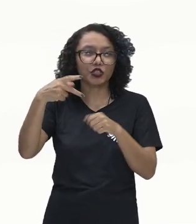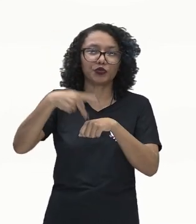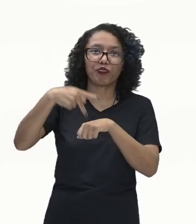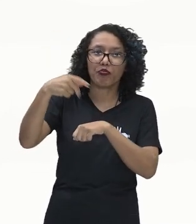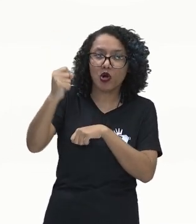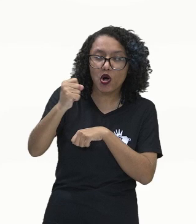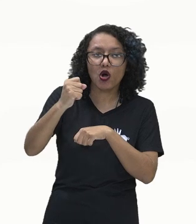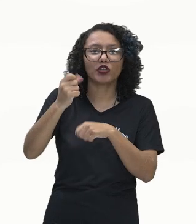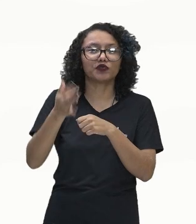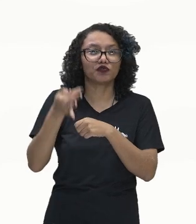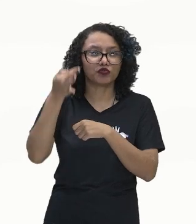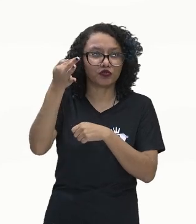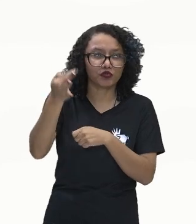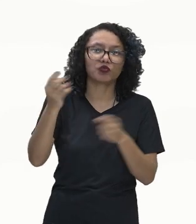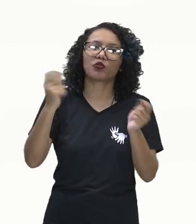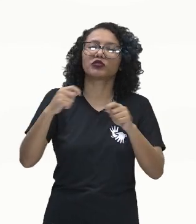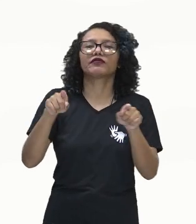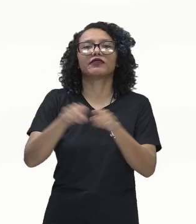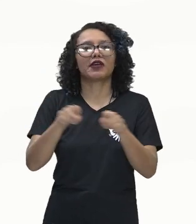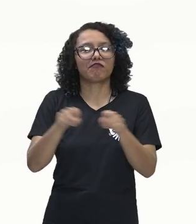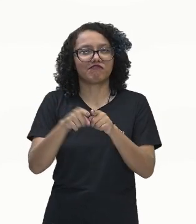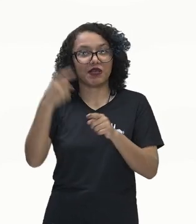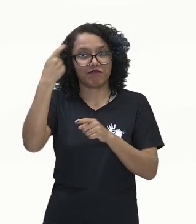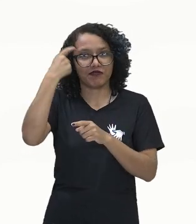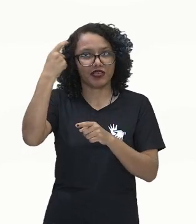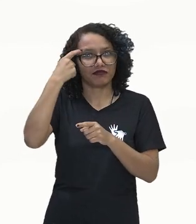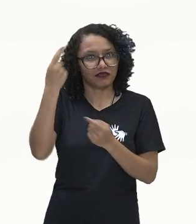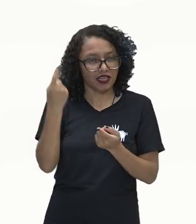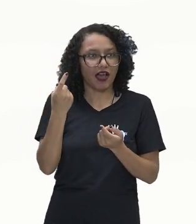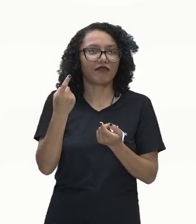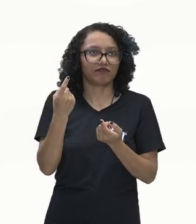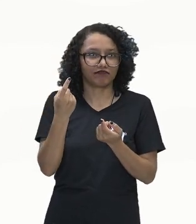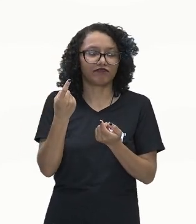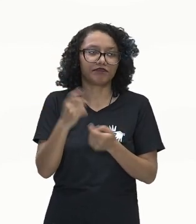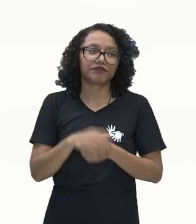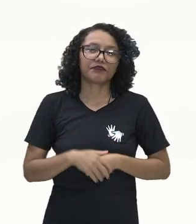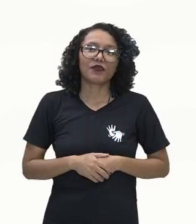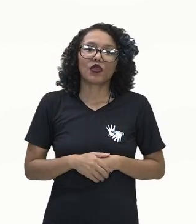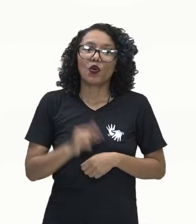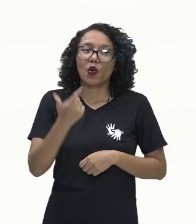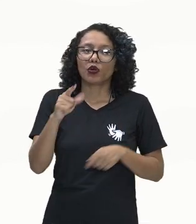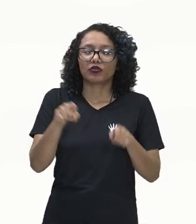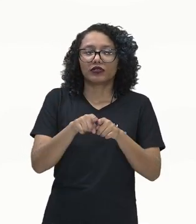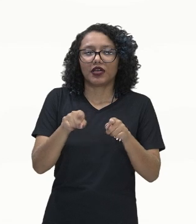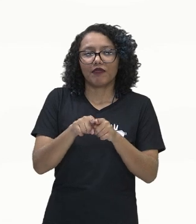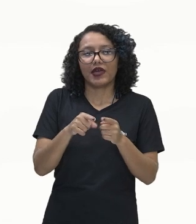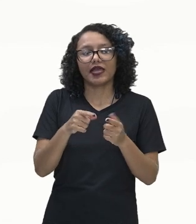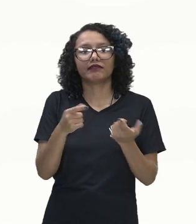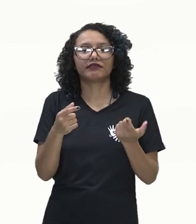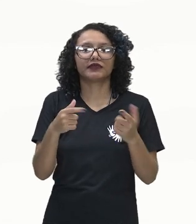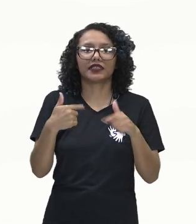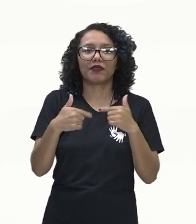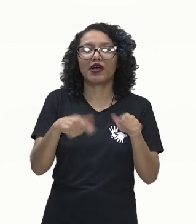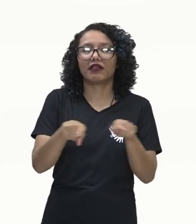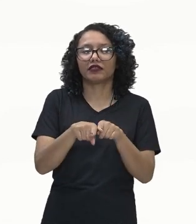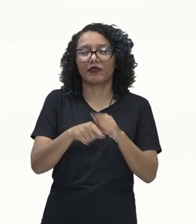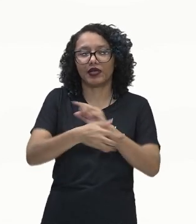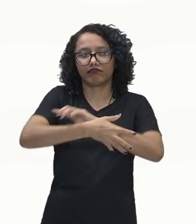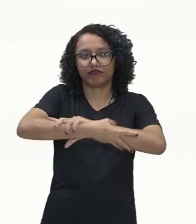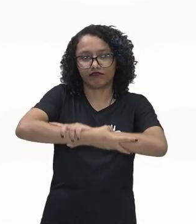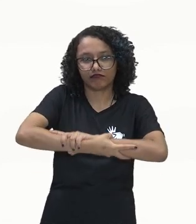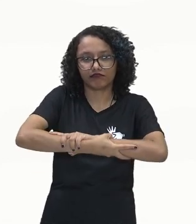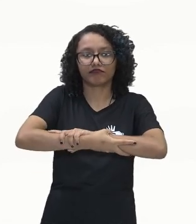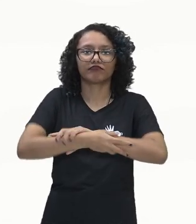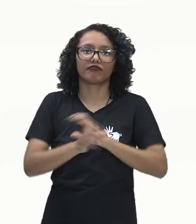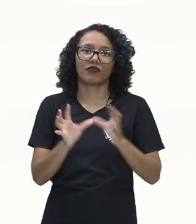que virão, por exemplo, tá certo? Outro ponto importante é a questão do trabalho e a cooperação em equipe. Vocês precisam